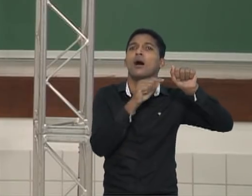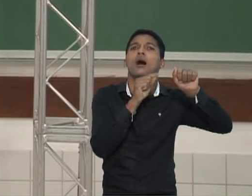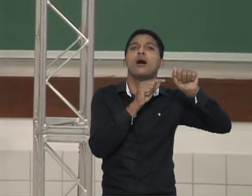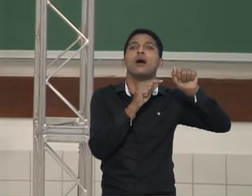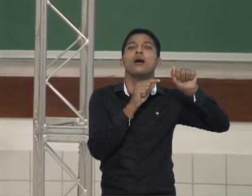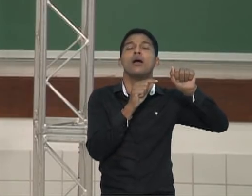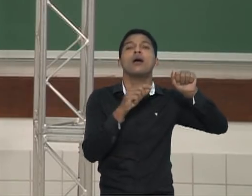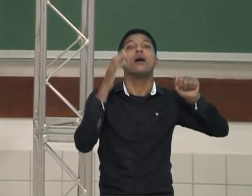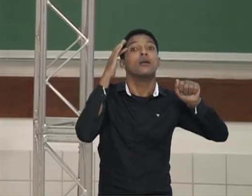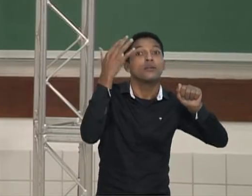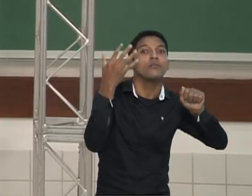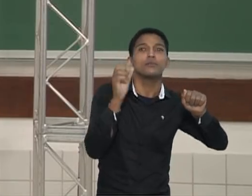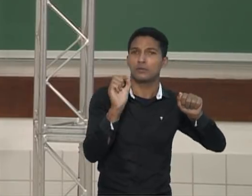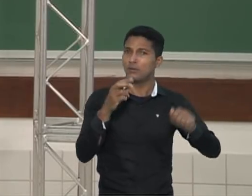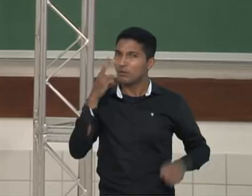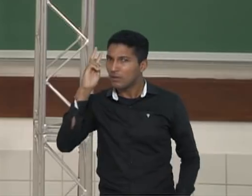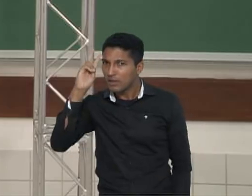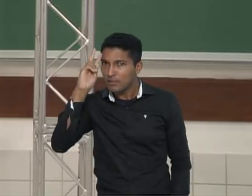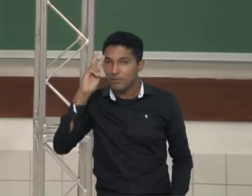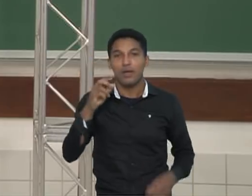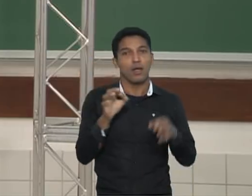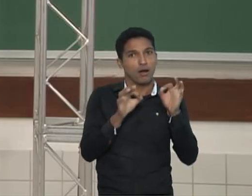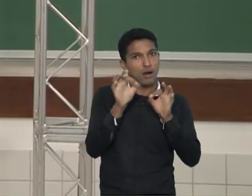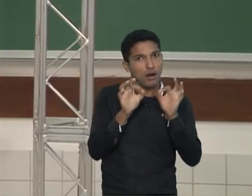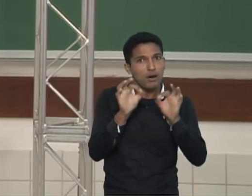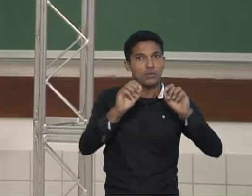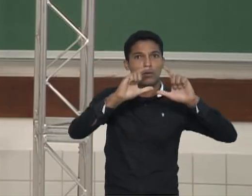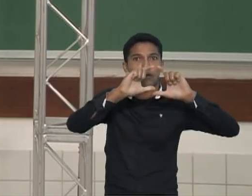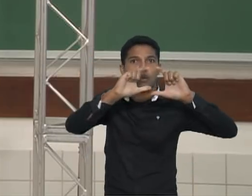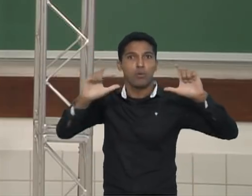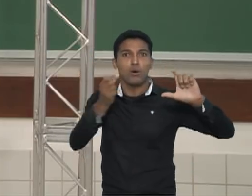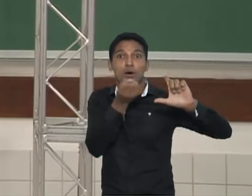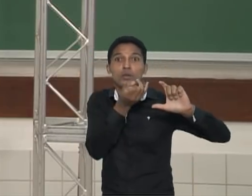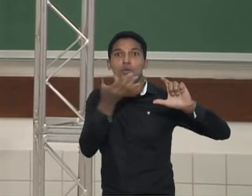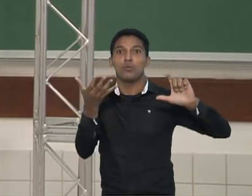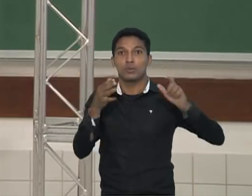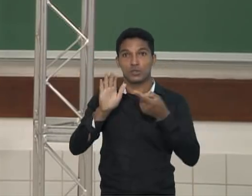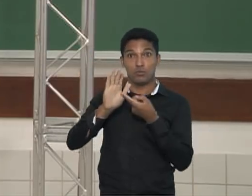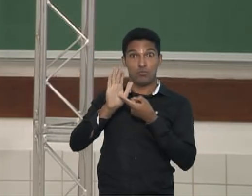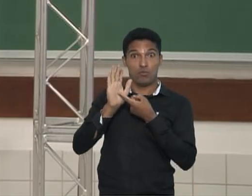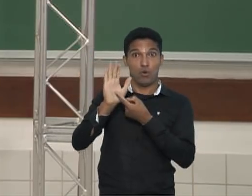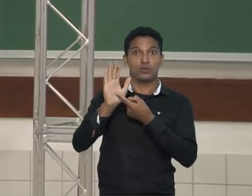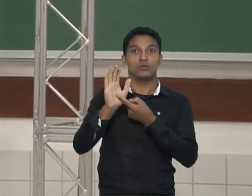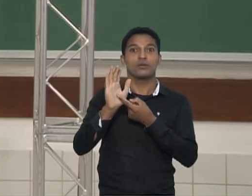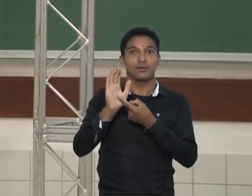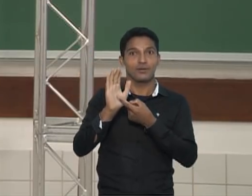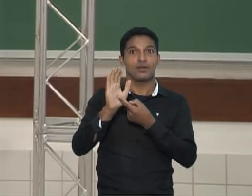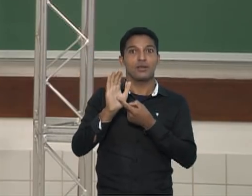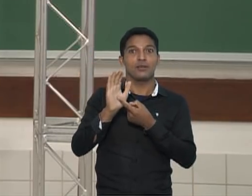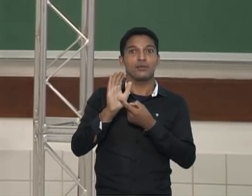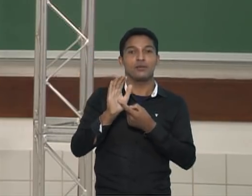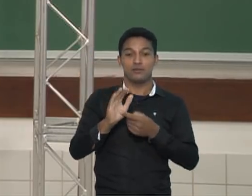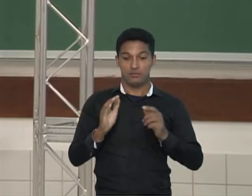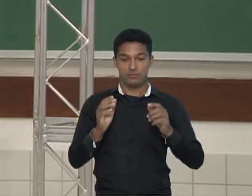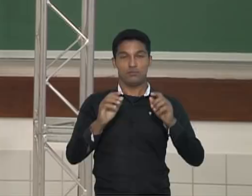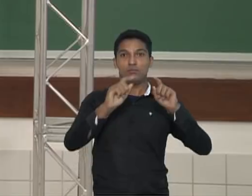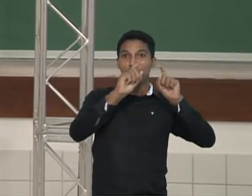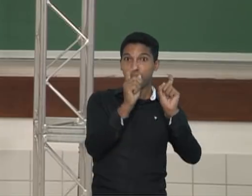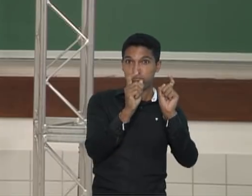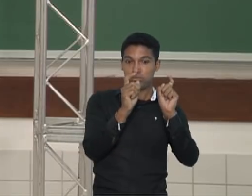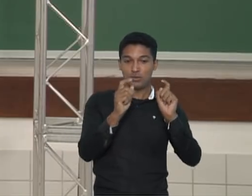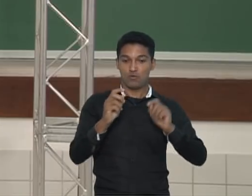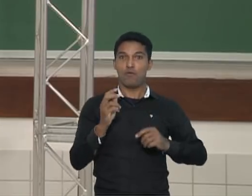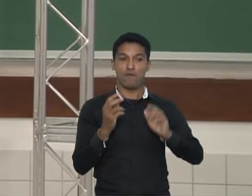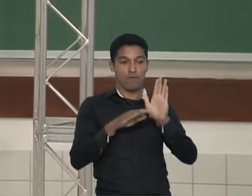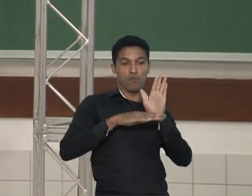resolver? Lembram? Vocês teriam que montar a expressão que representa o produto deste volume, né,